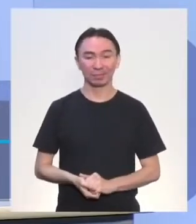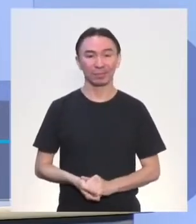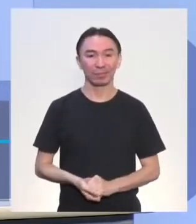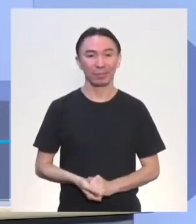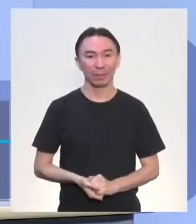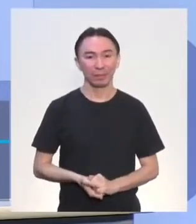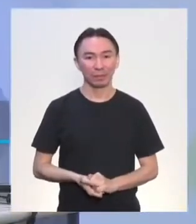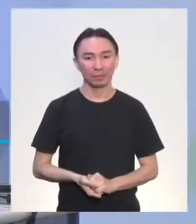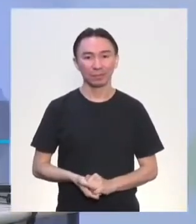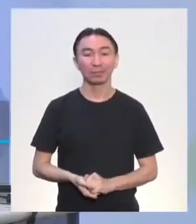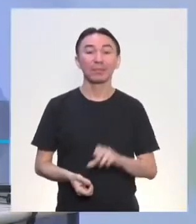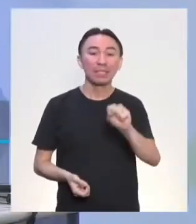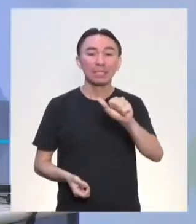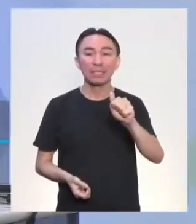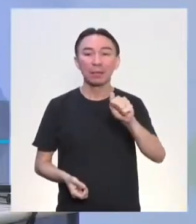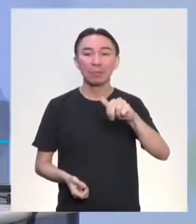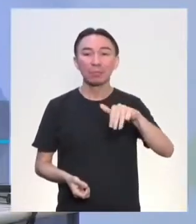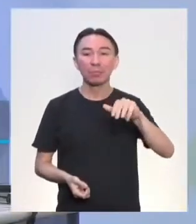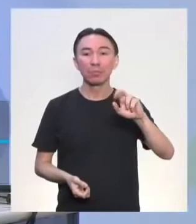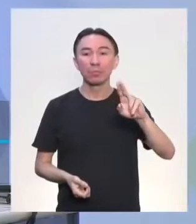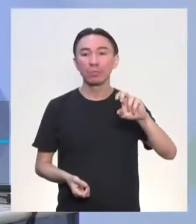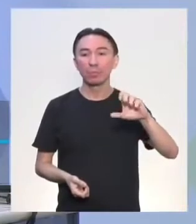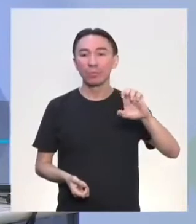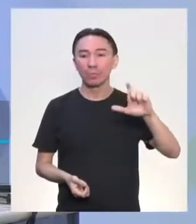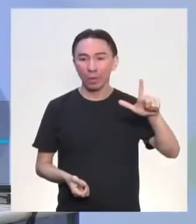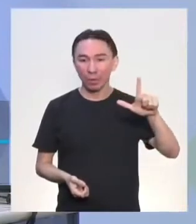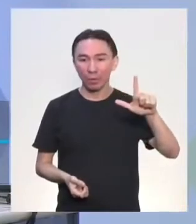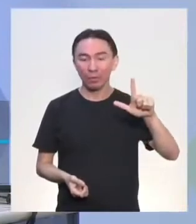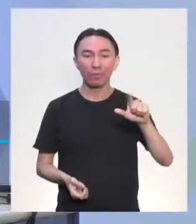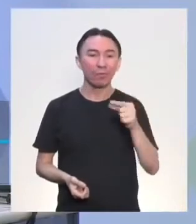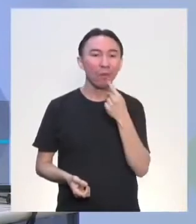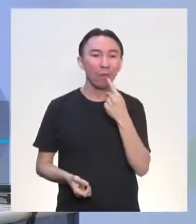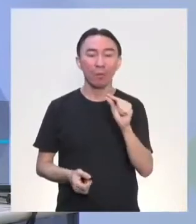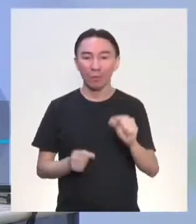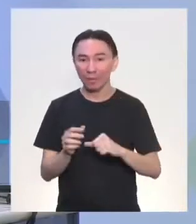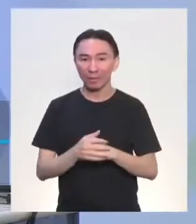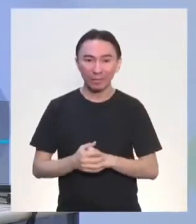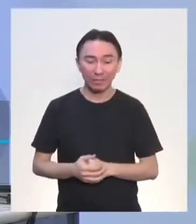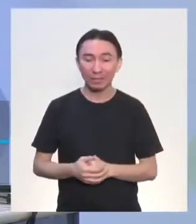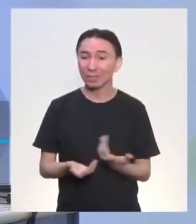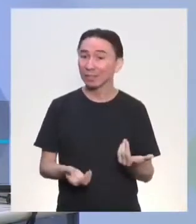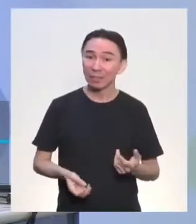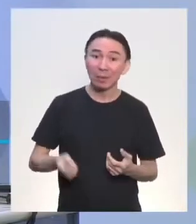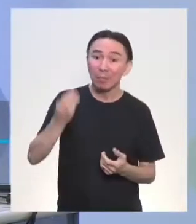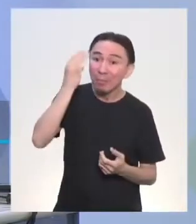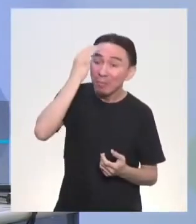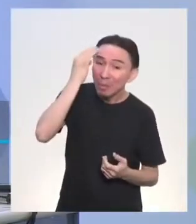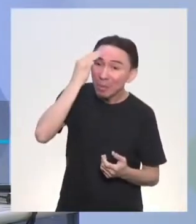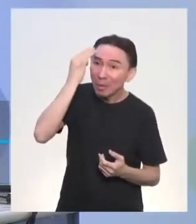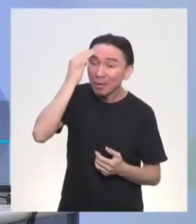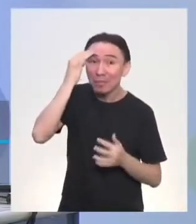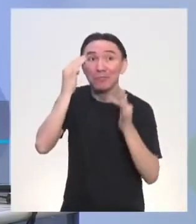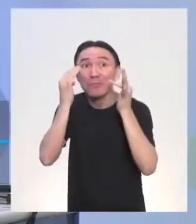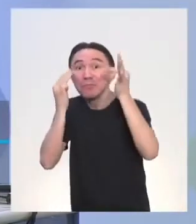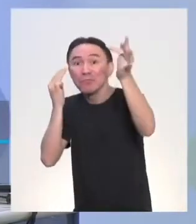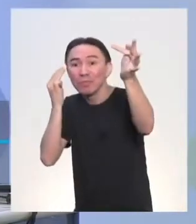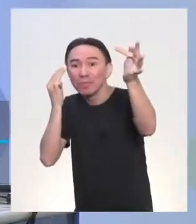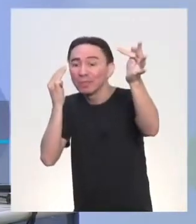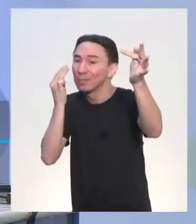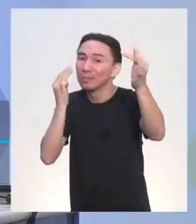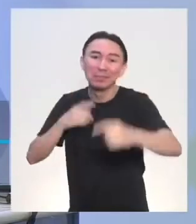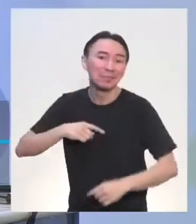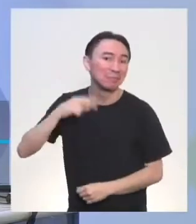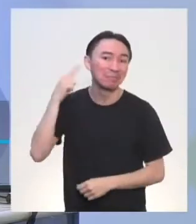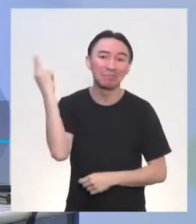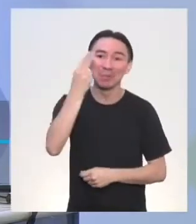Vou ler uma aqui do Samuel. Tá. Samuel colocou assim. Porque não podemos ter memórias de coisas que ainda não vivemos. Boa,